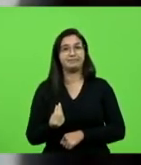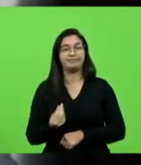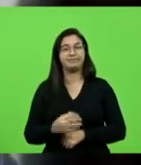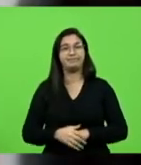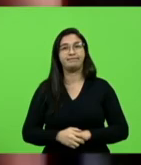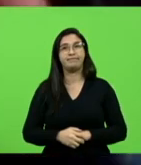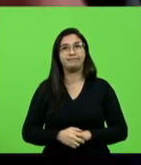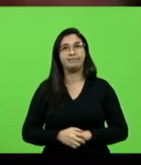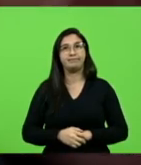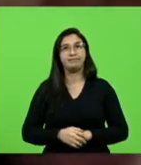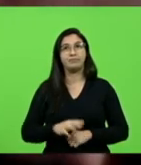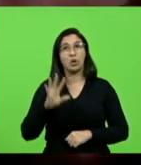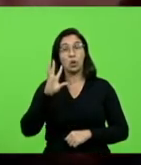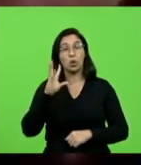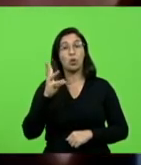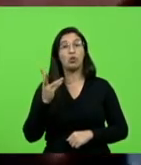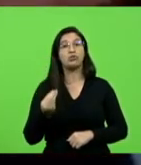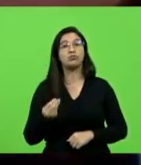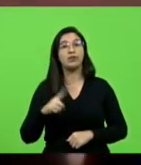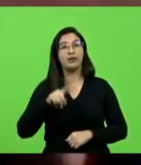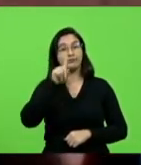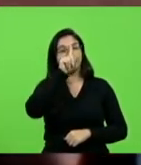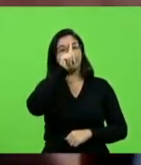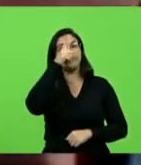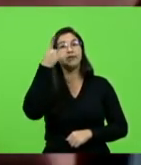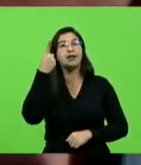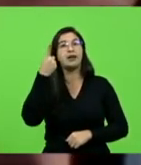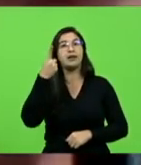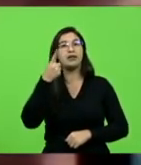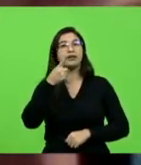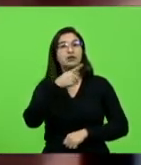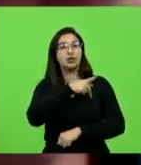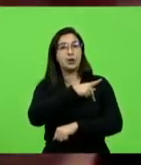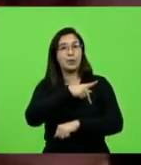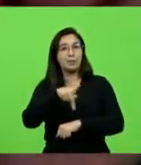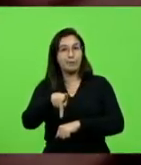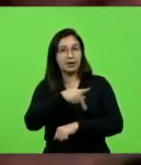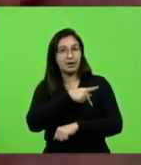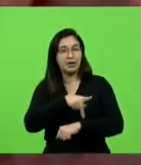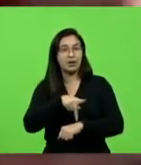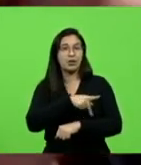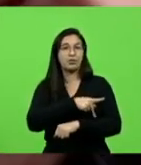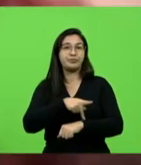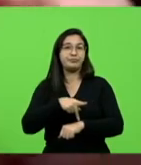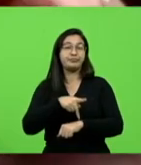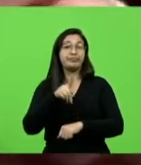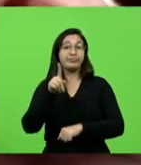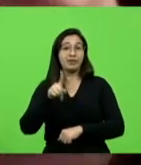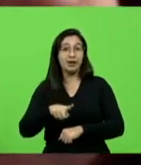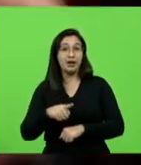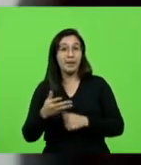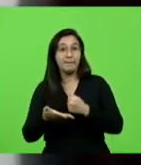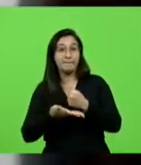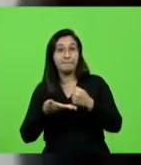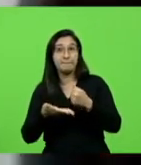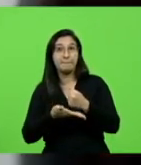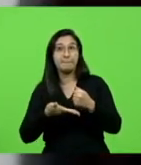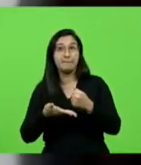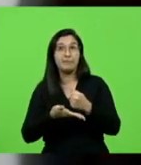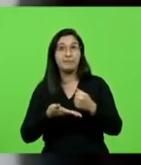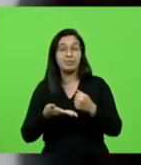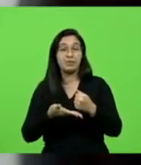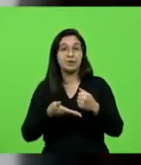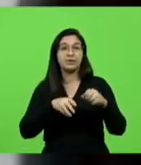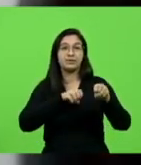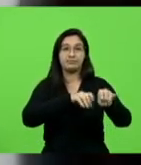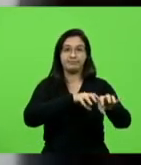de ideias e concepções pedagógicas, como um dos princípios da educação.